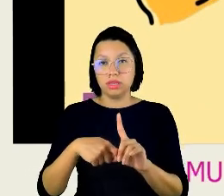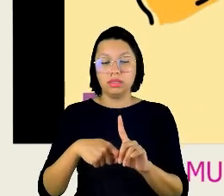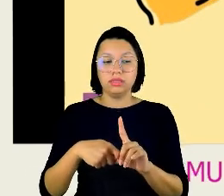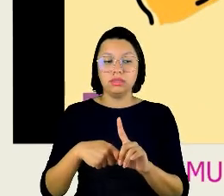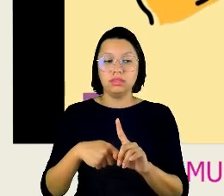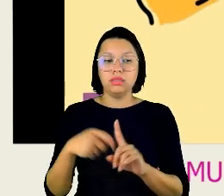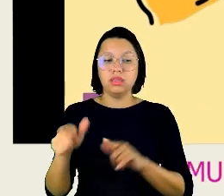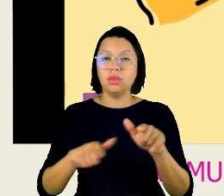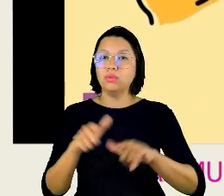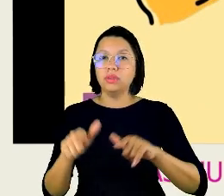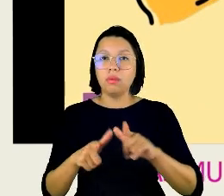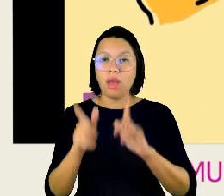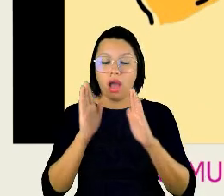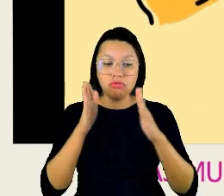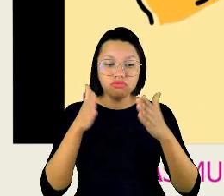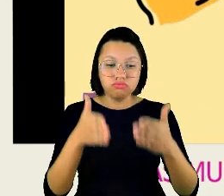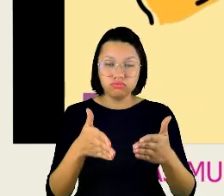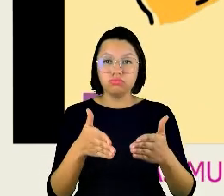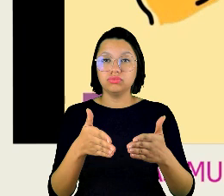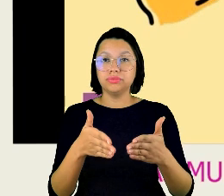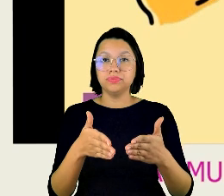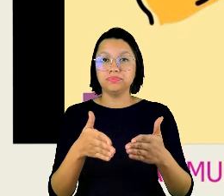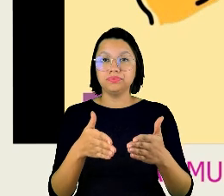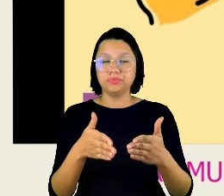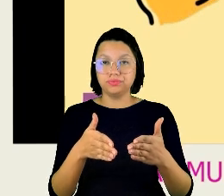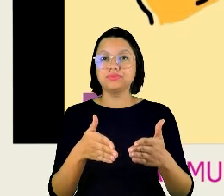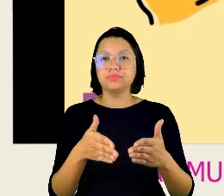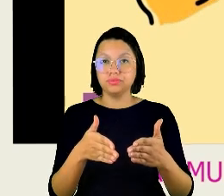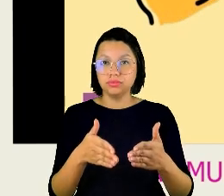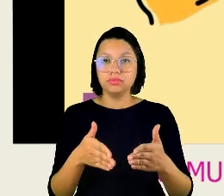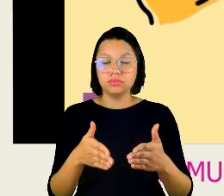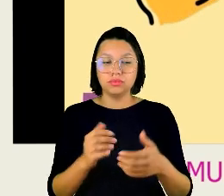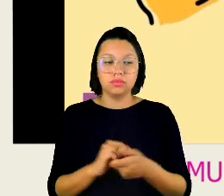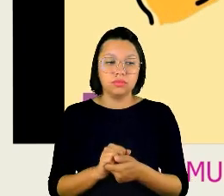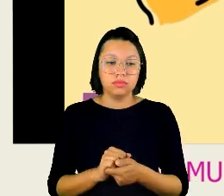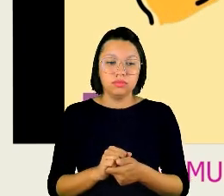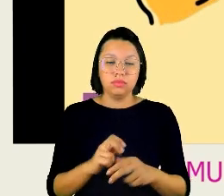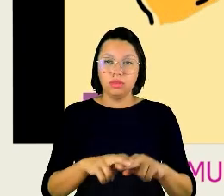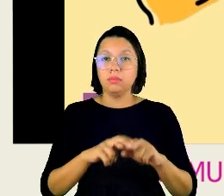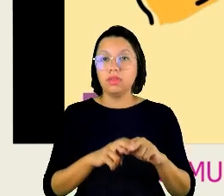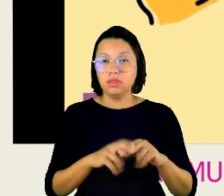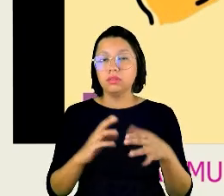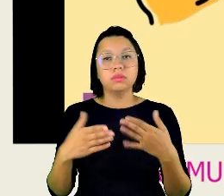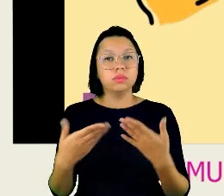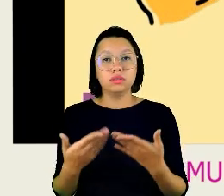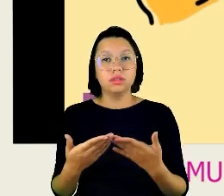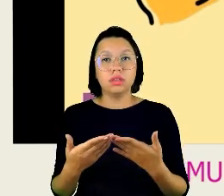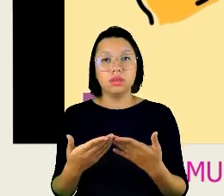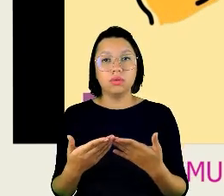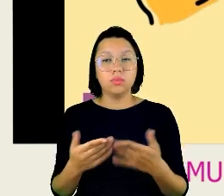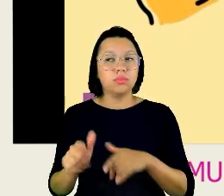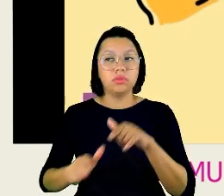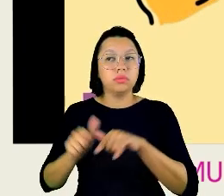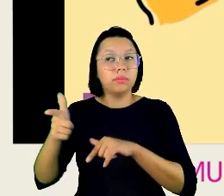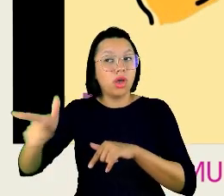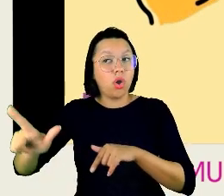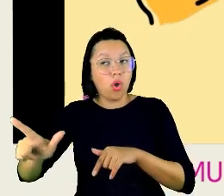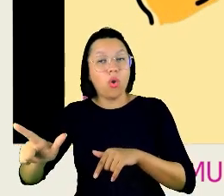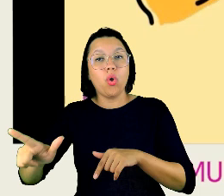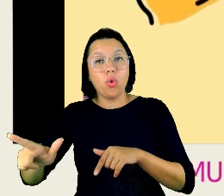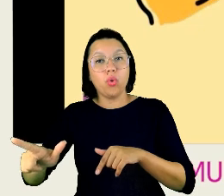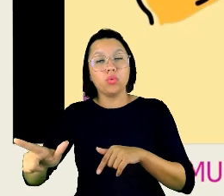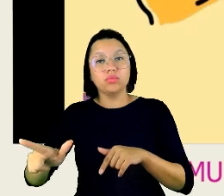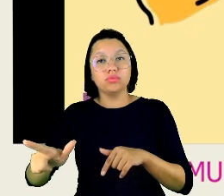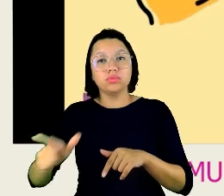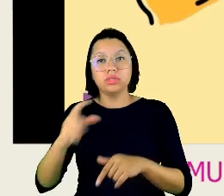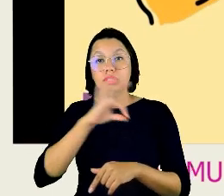é uma tarefa que ela dedica exclusivamente para isso. Então, né, ela fica sem exercer várias outras atividades nas